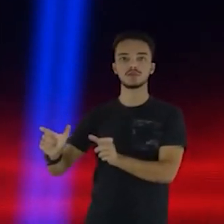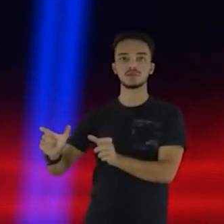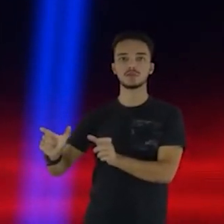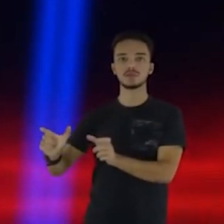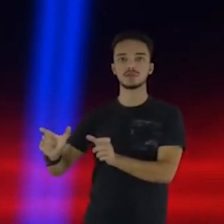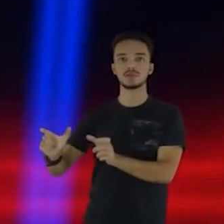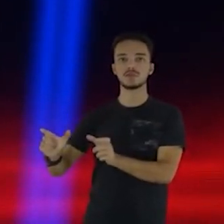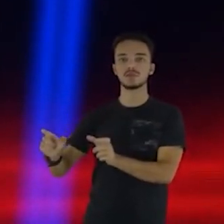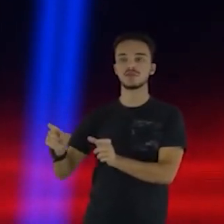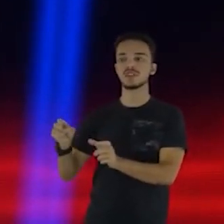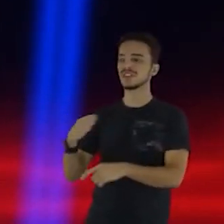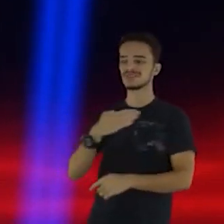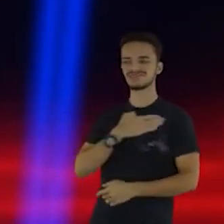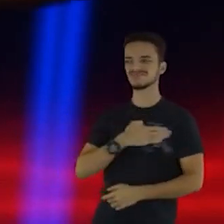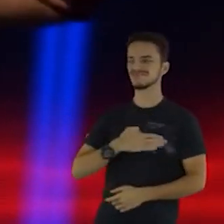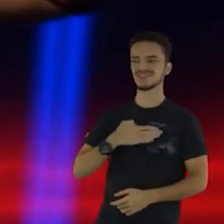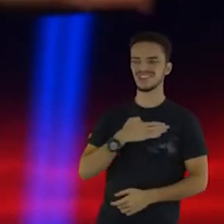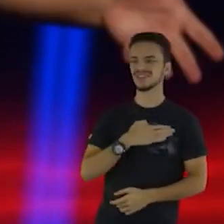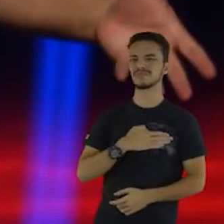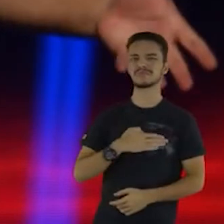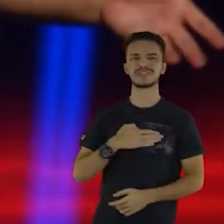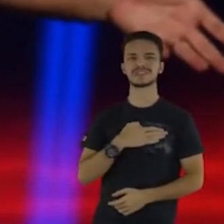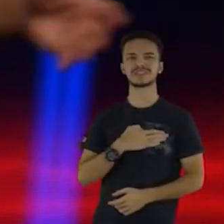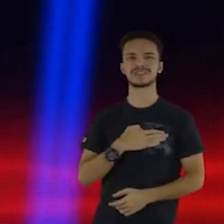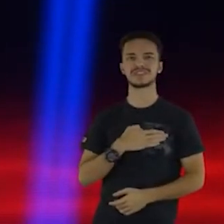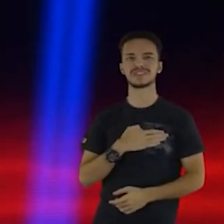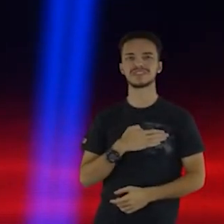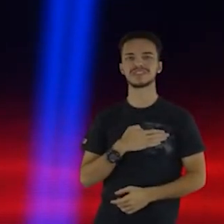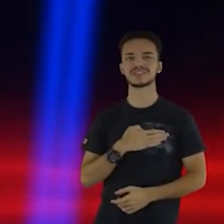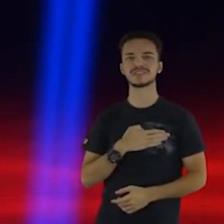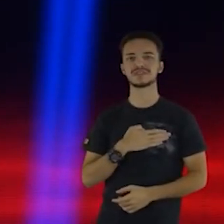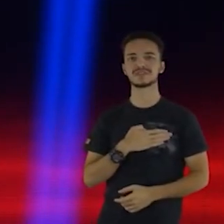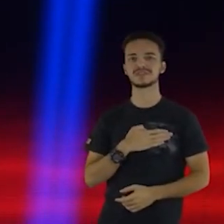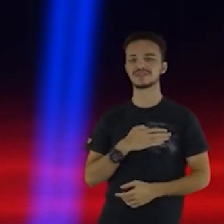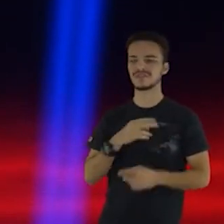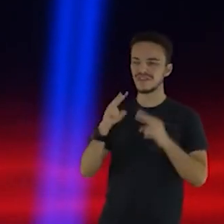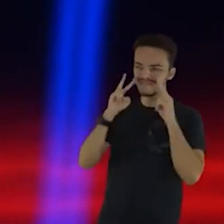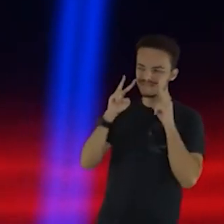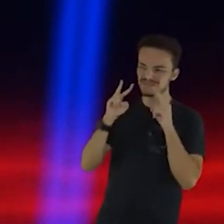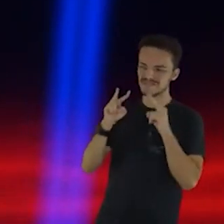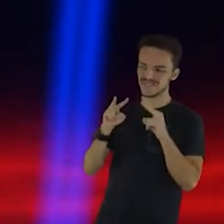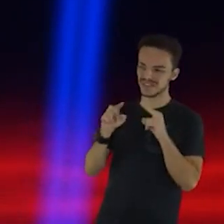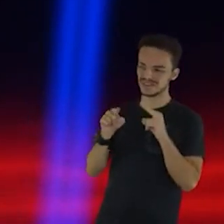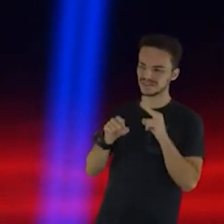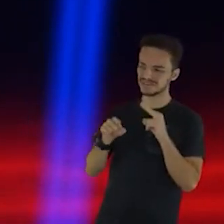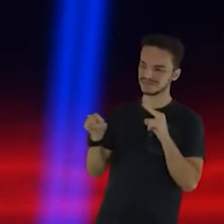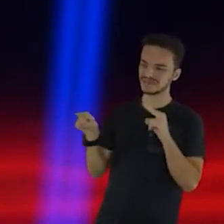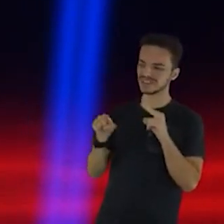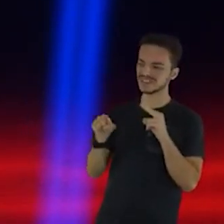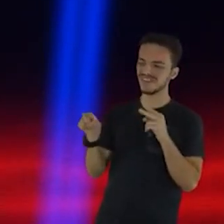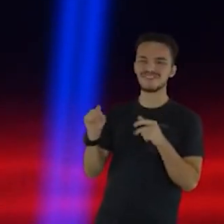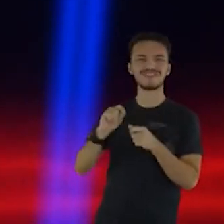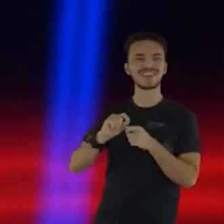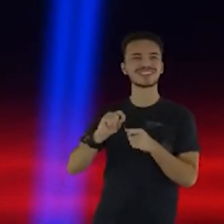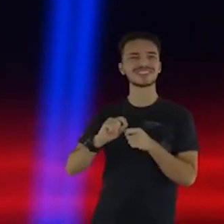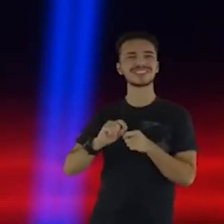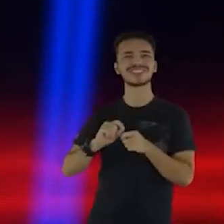e eu tenho desprazer, não de estar ali onde ele está, mas de ver ele fazendo coisas que ele não deveria